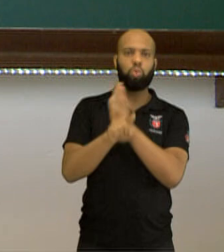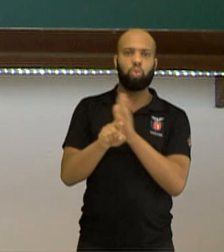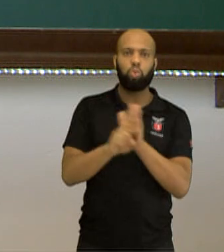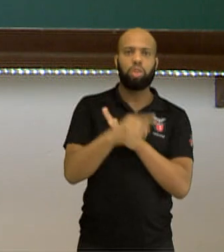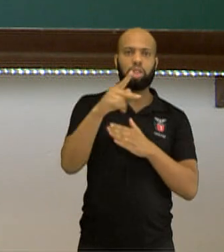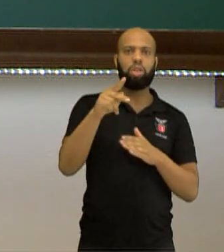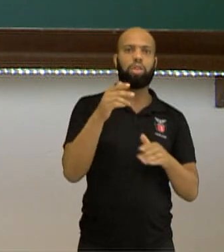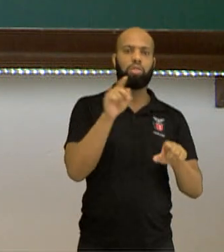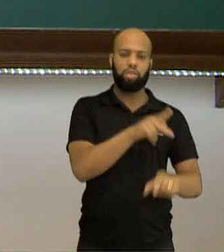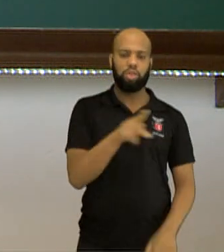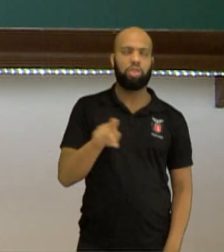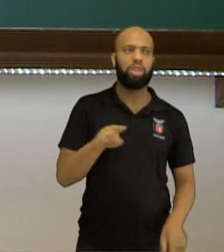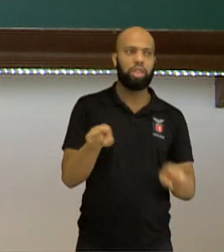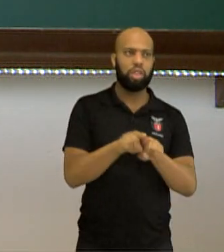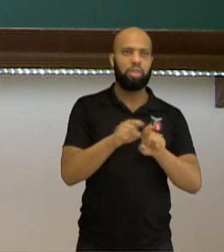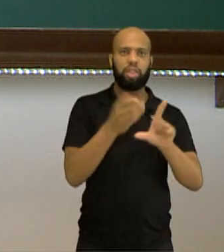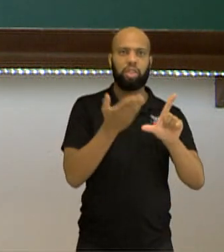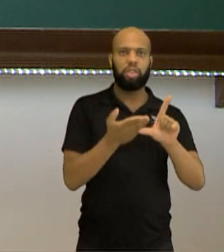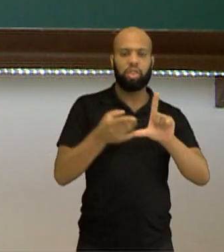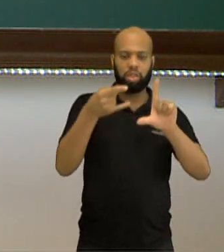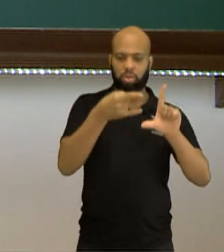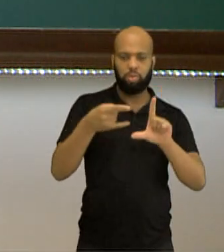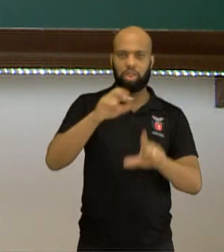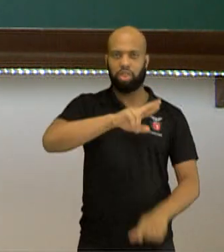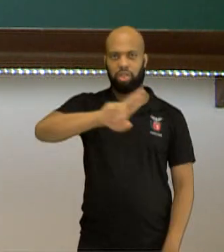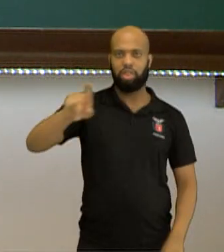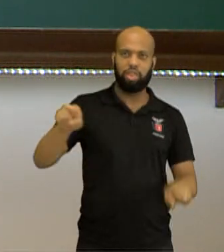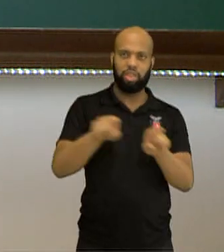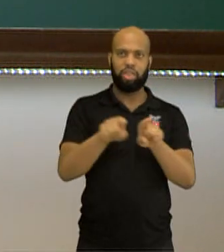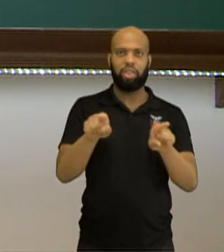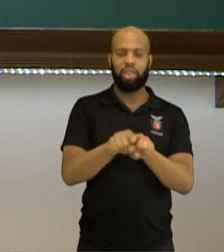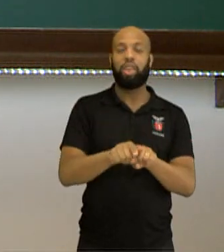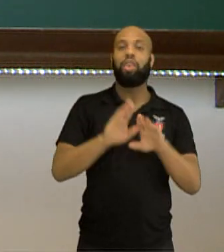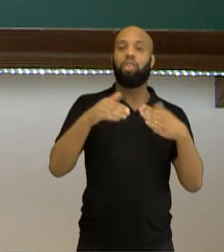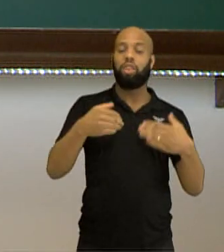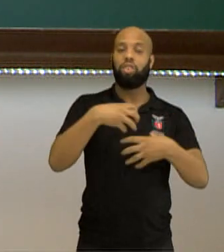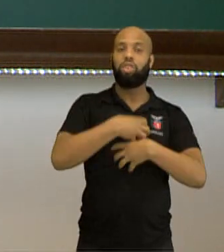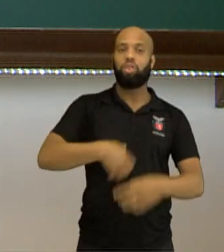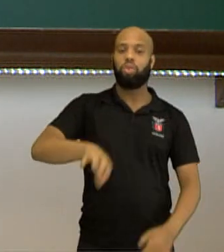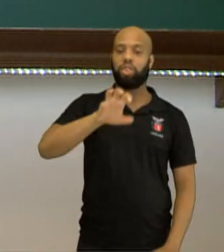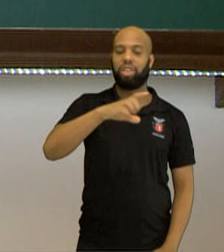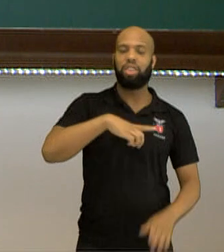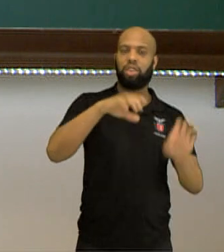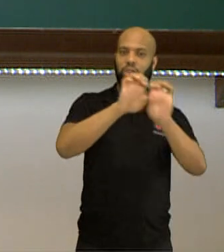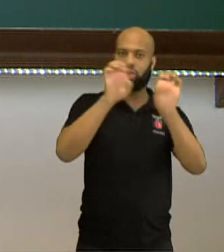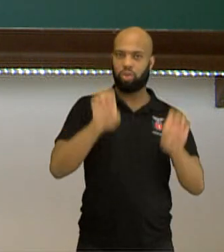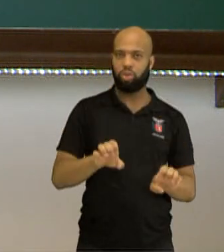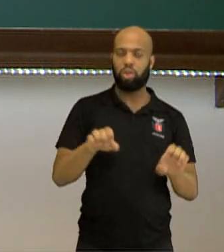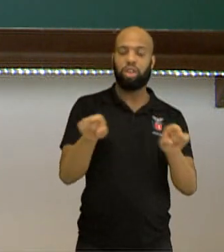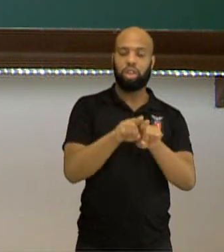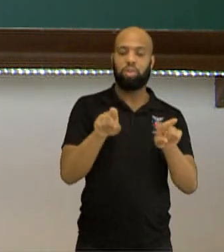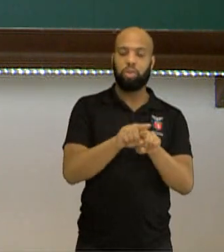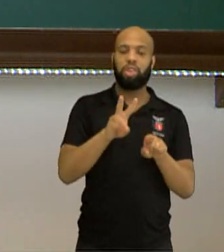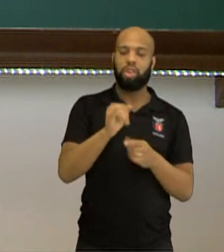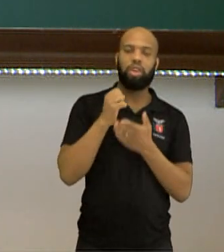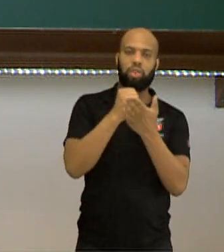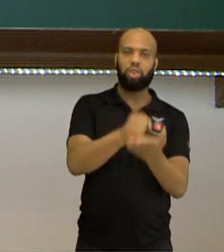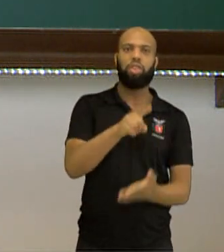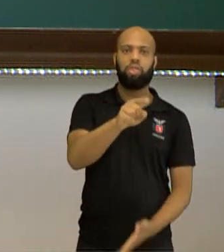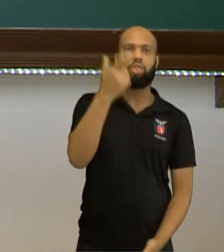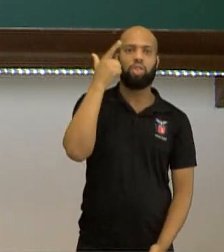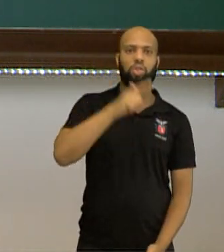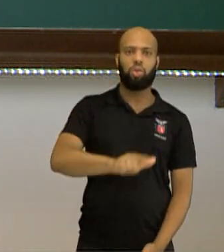no Classroom, nos Meets e tudo mais. E, de certa forma, você tem toda a estrutura aí que pode te ajudar a